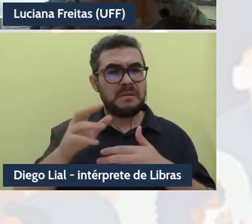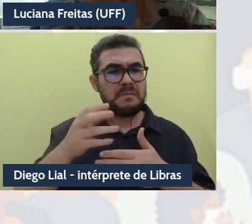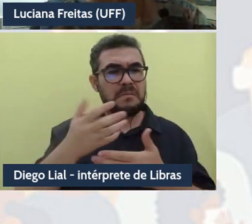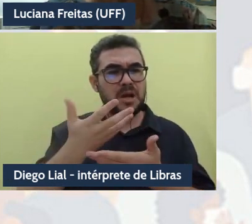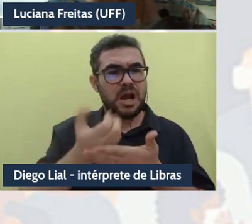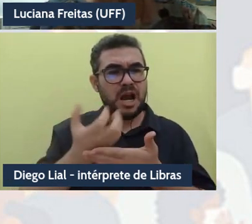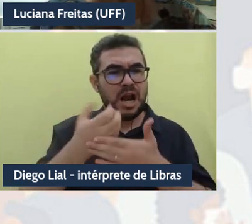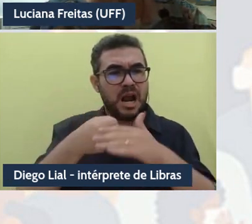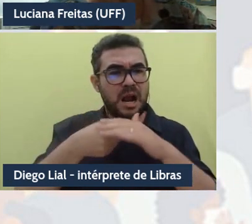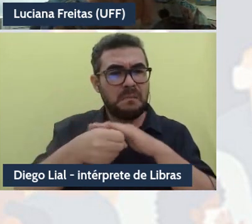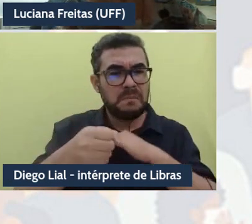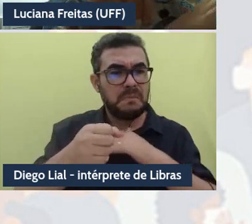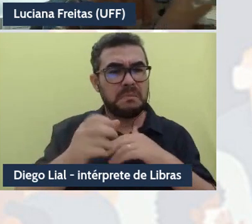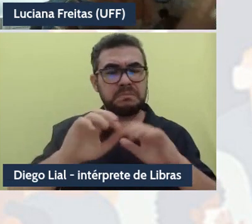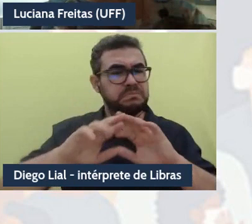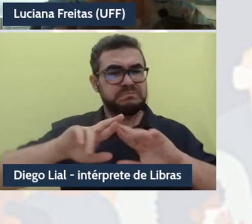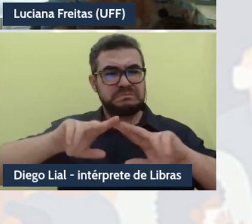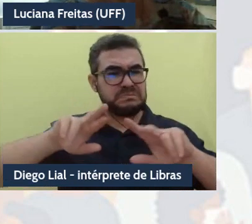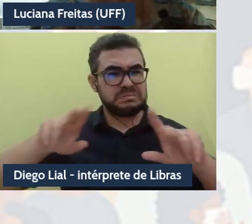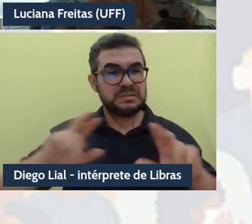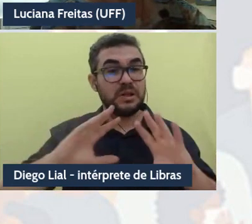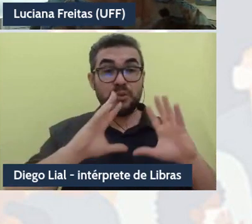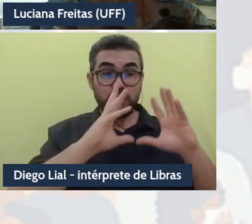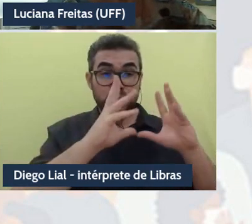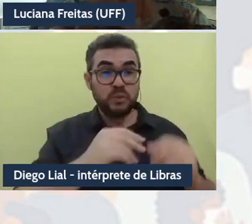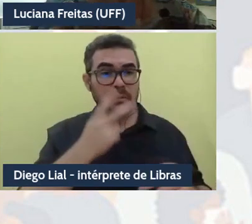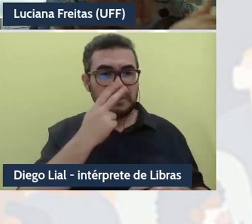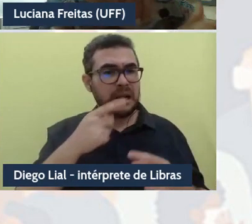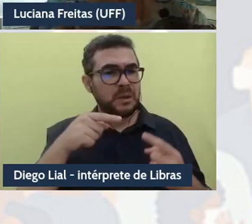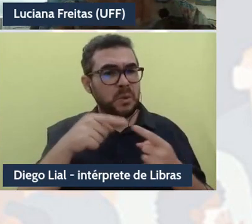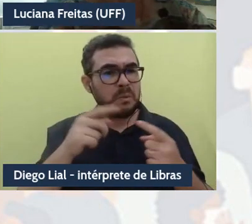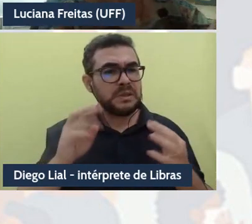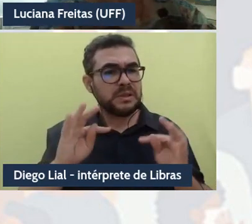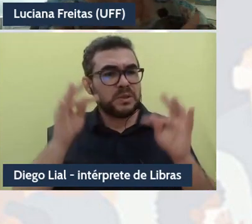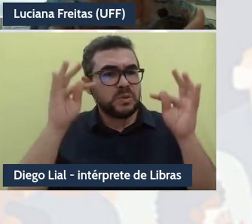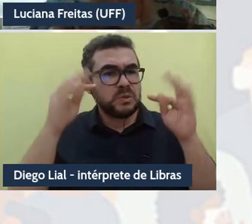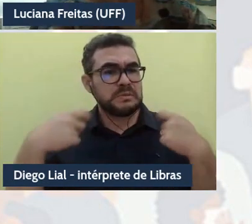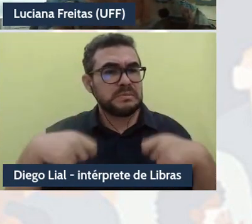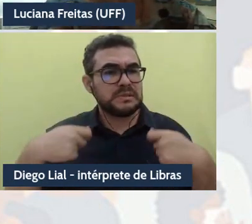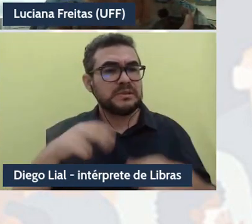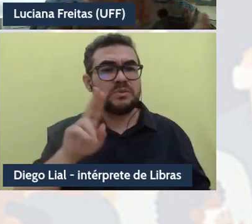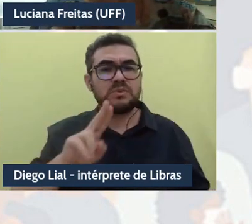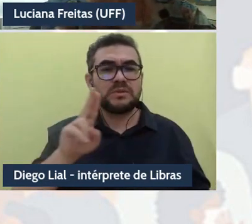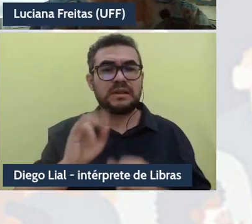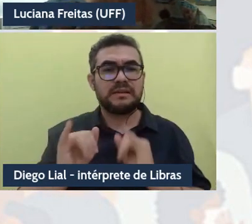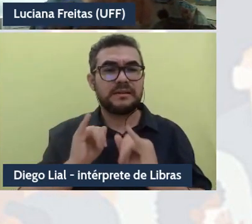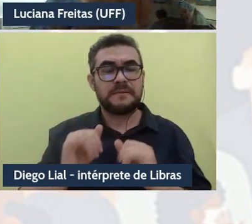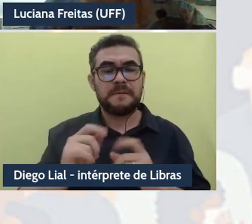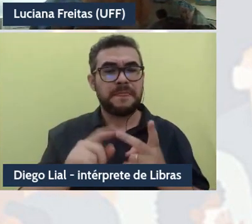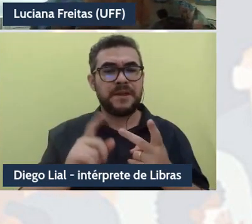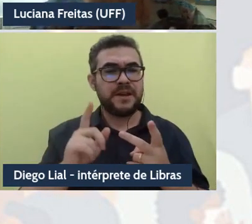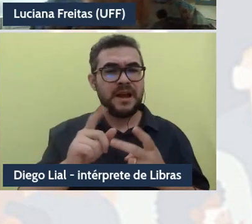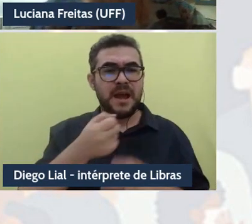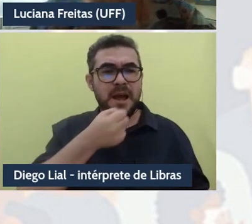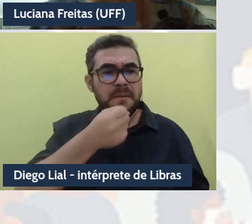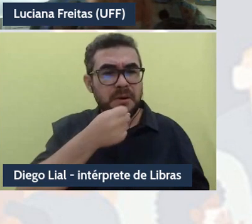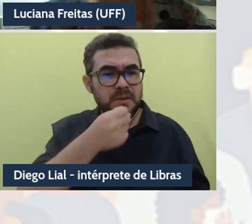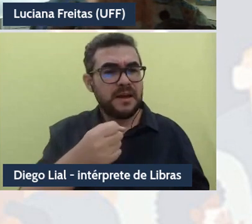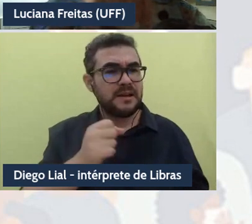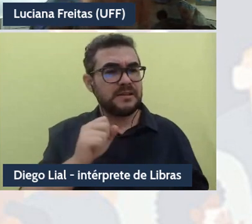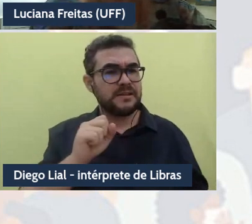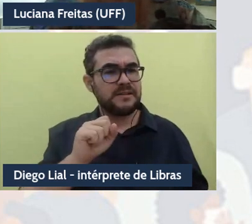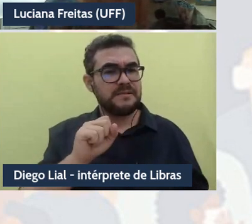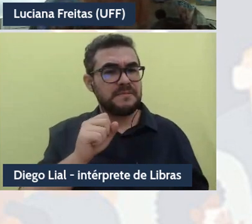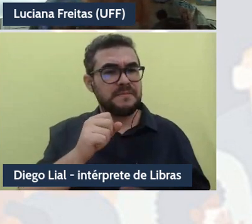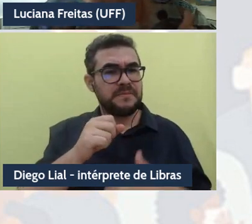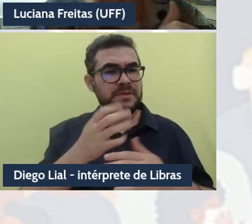obrigatório, gente. Tudo isso é obrigatório. Aí tem outra aí também. Uma série, fotorreportagem, reportagem multimídia, infográfico,